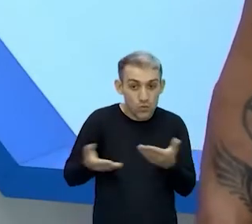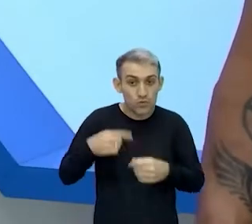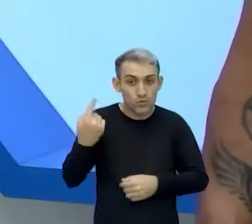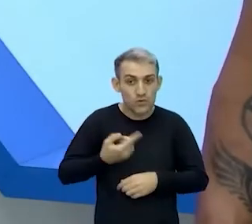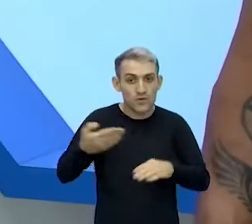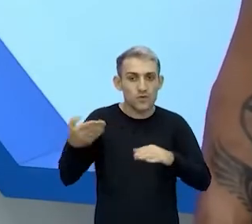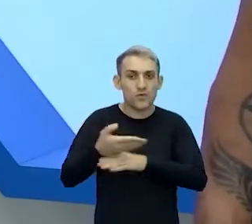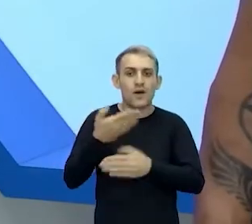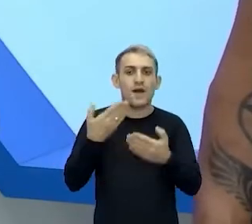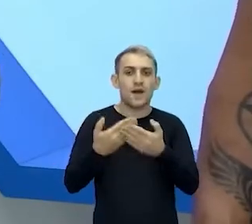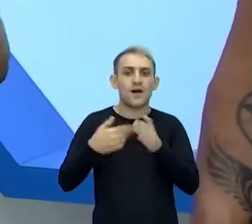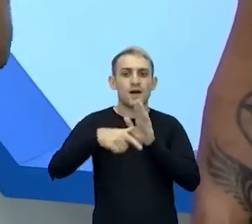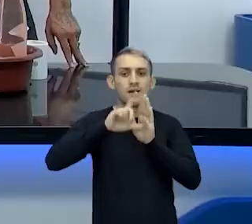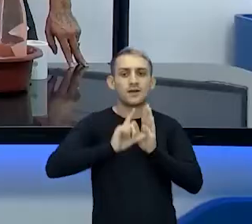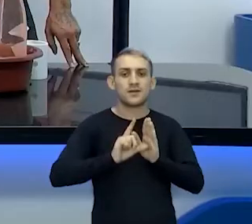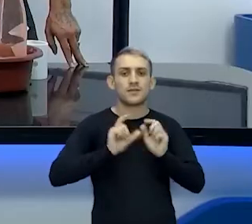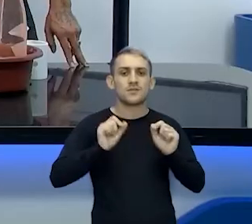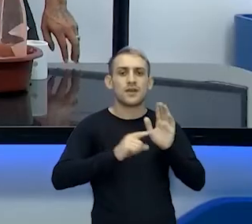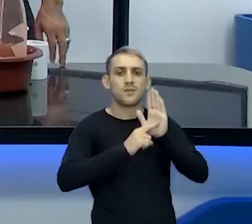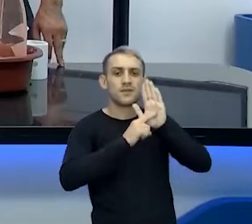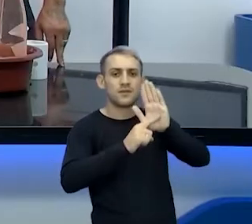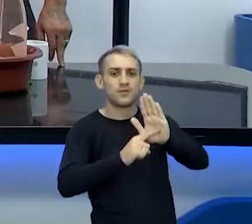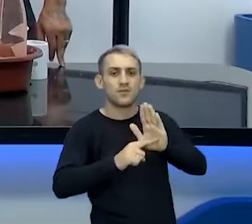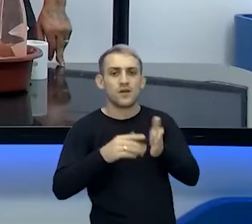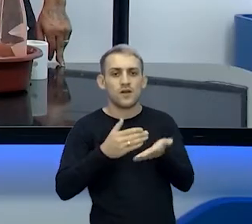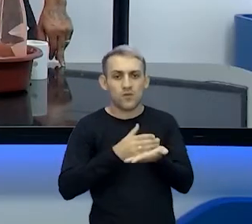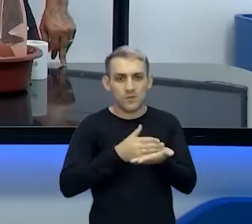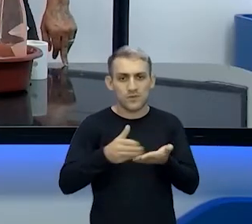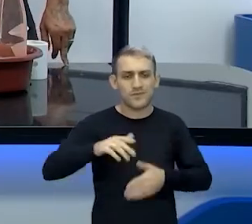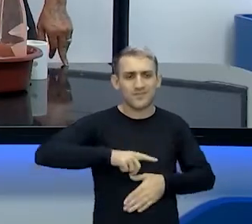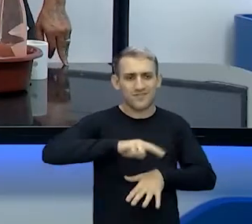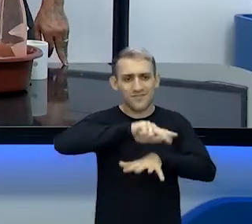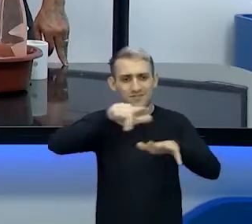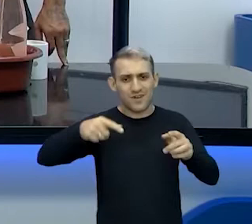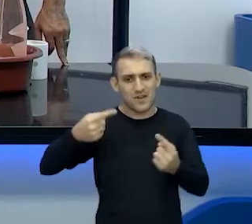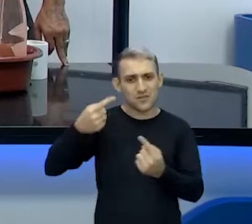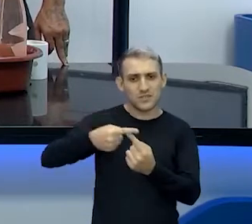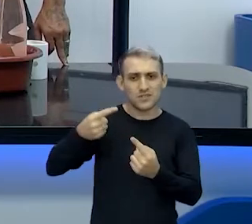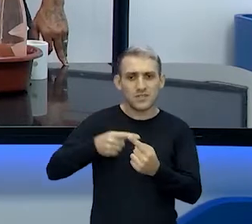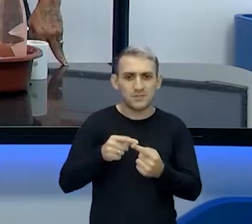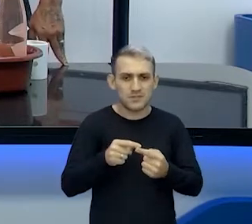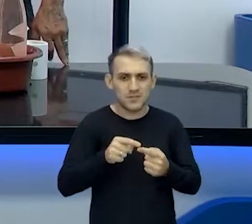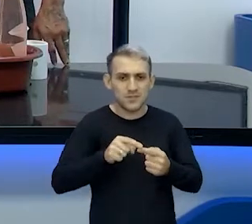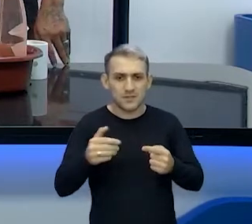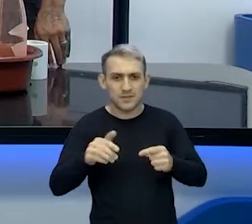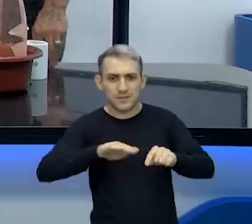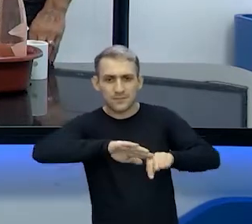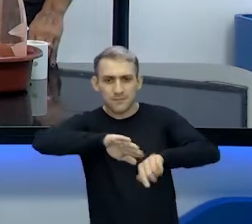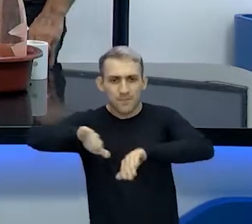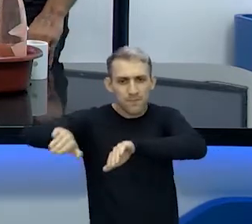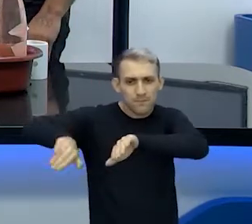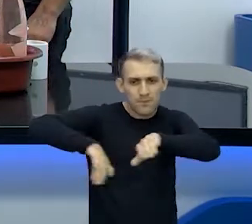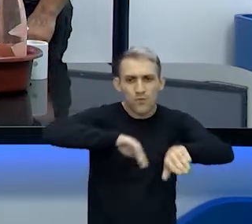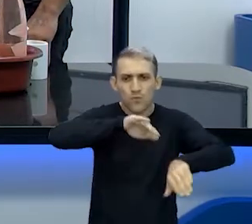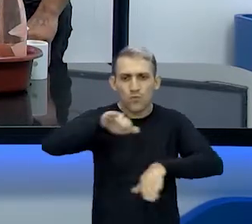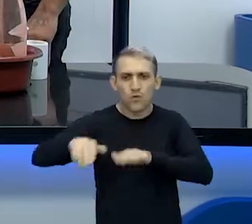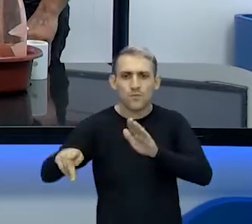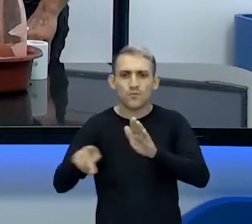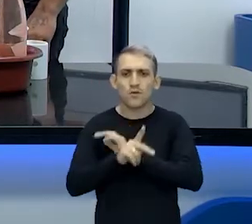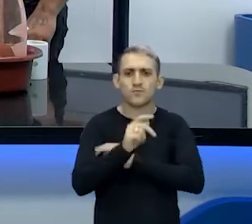aula anterior, eu apresentei para eles ainda na introdução várias formas de mergulho, né? Então, o mergulho científico, o